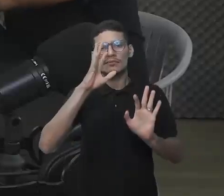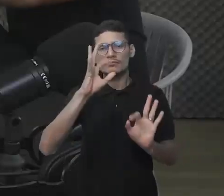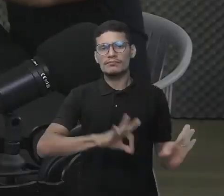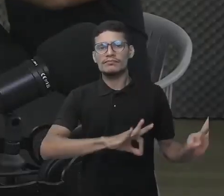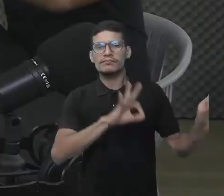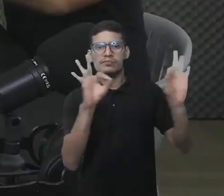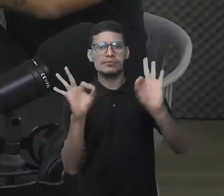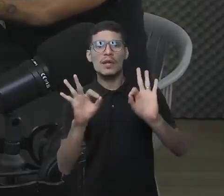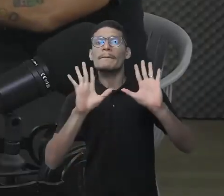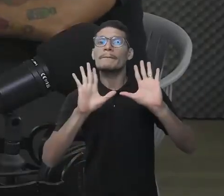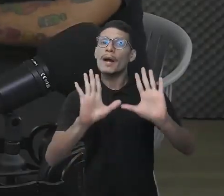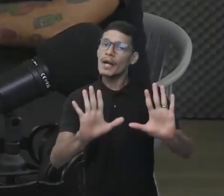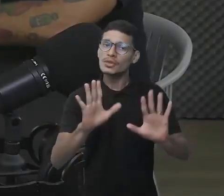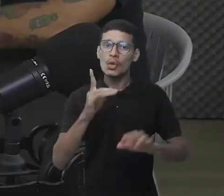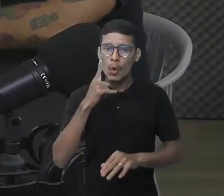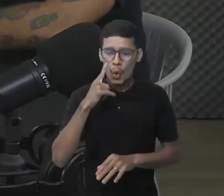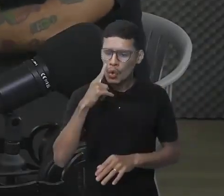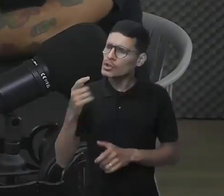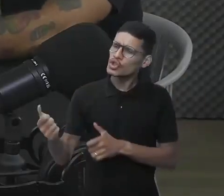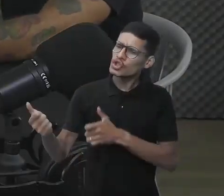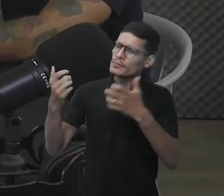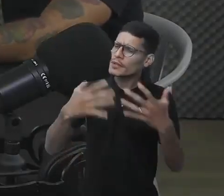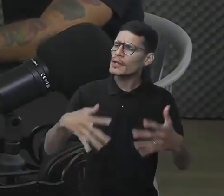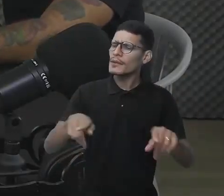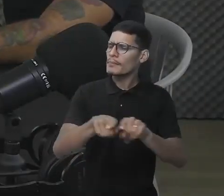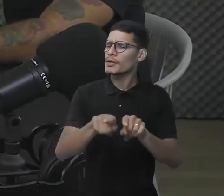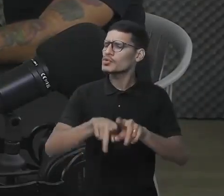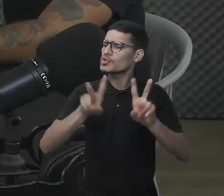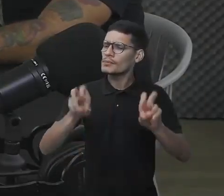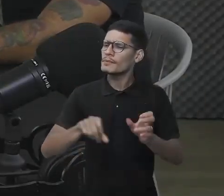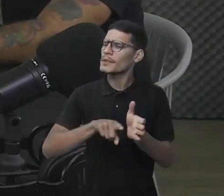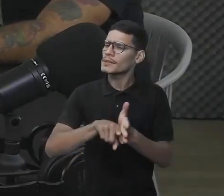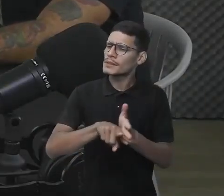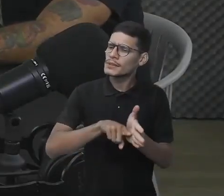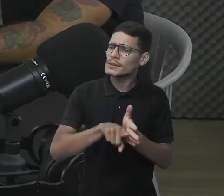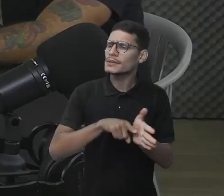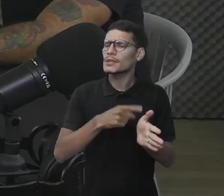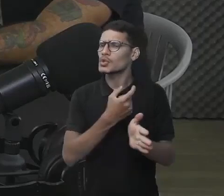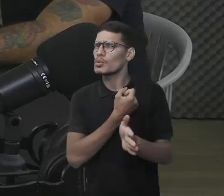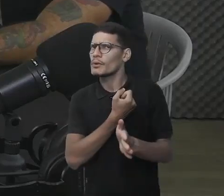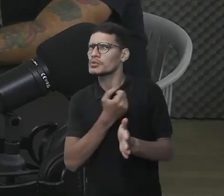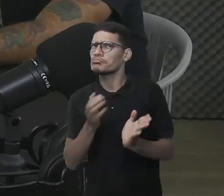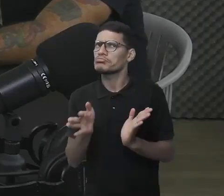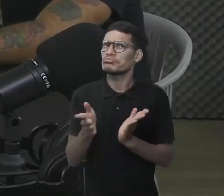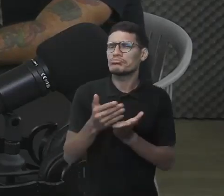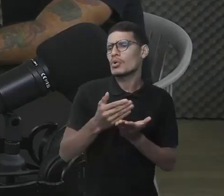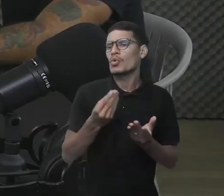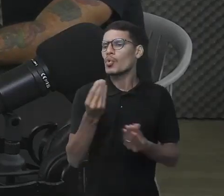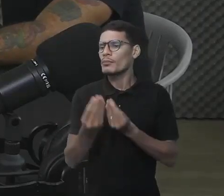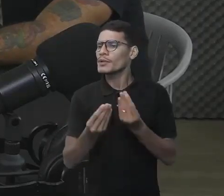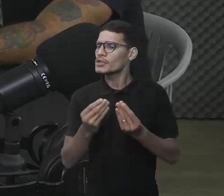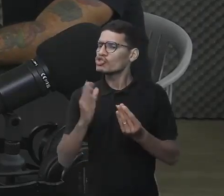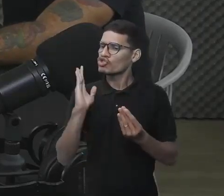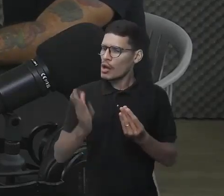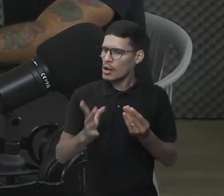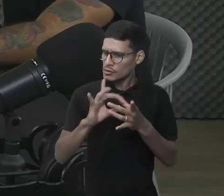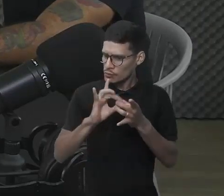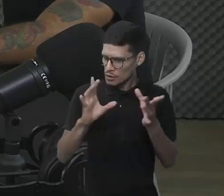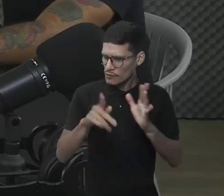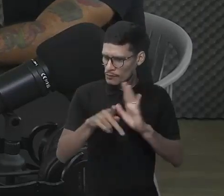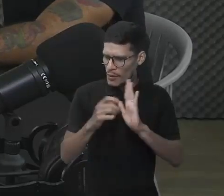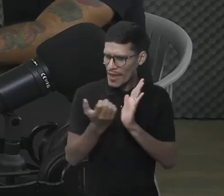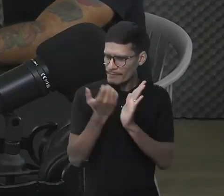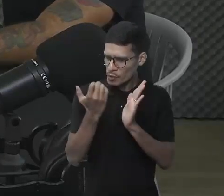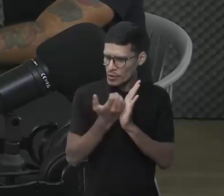gente, mas, conta um pouco sobre a pesquisa, sobre números, sobre dados. Ele está disponível também em e-book, né, então